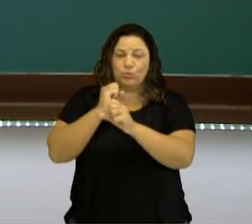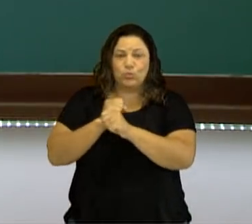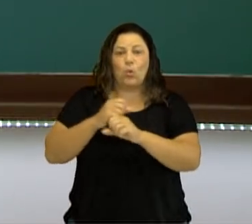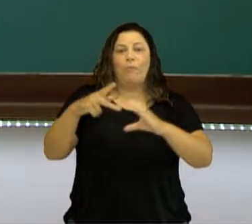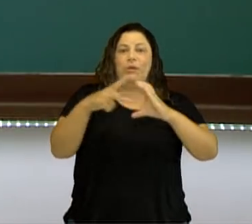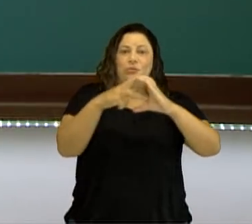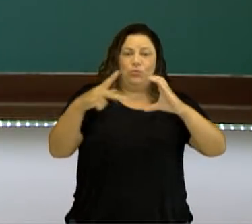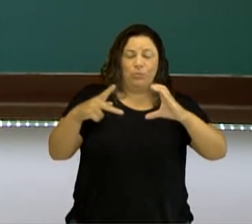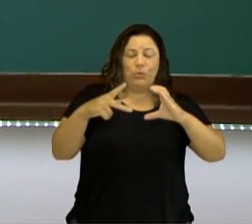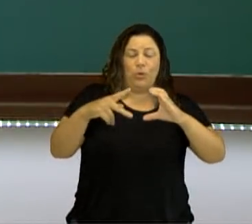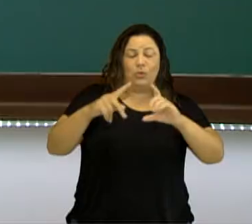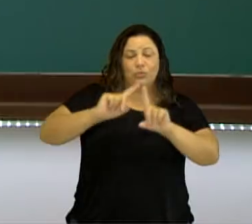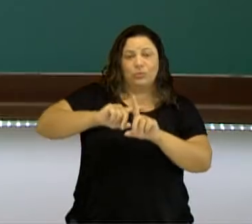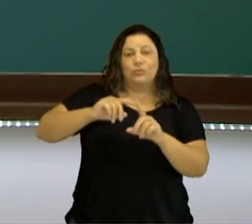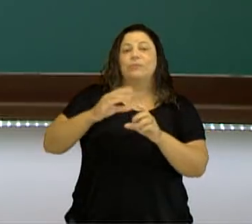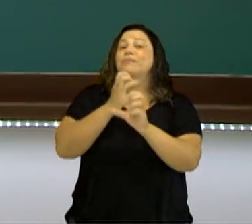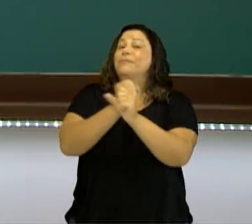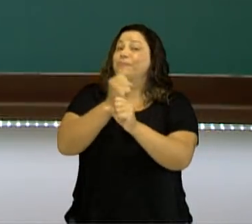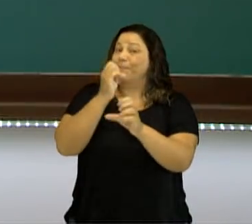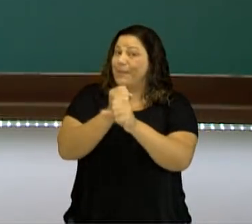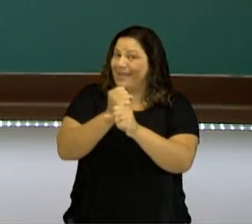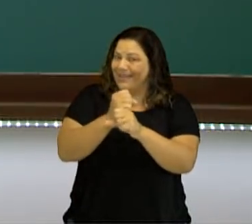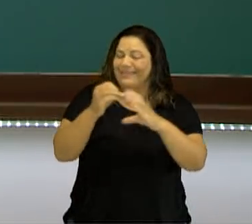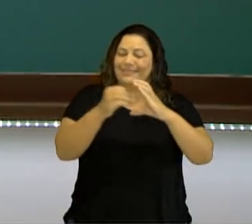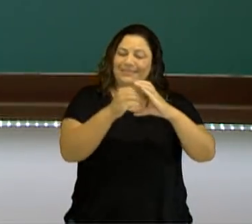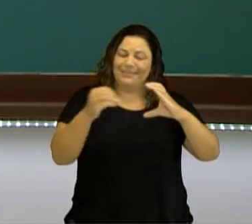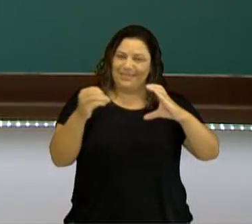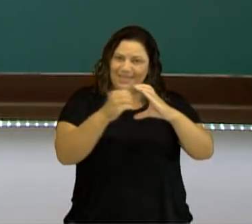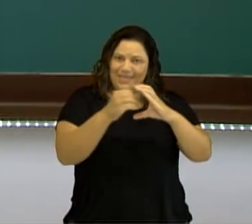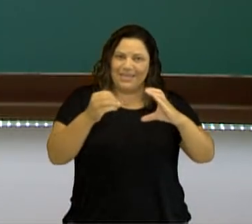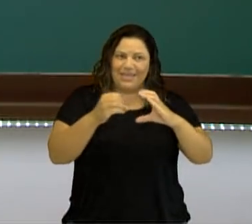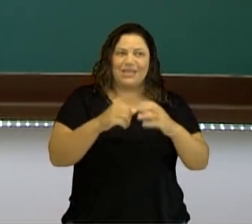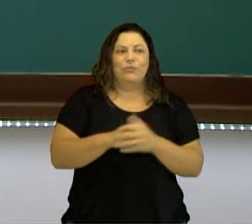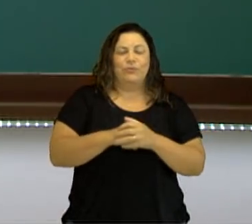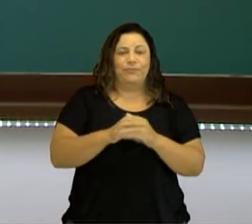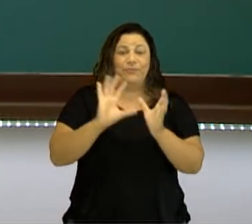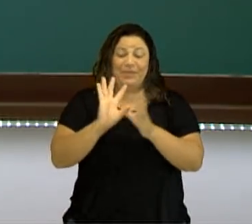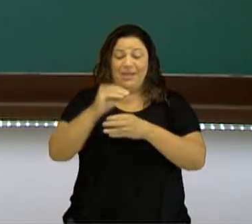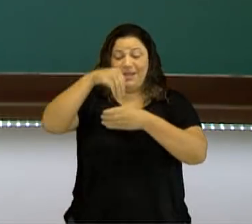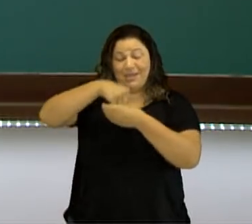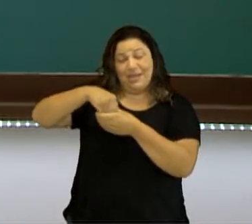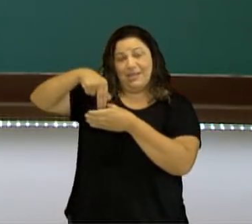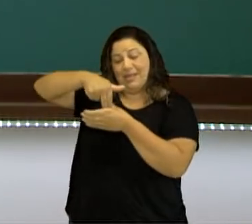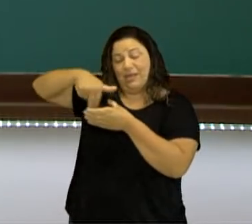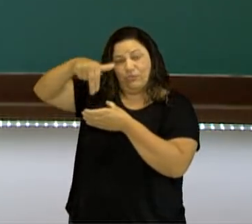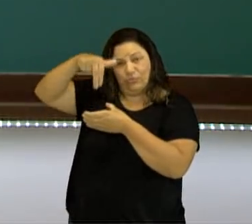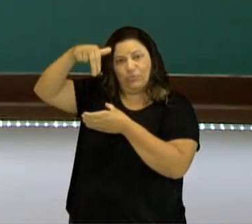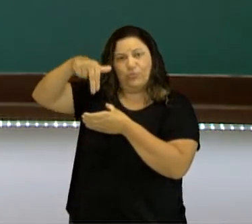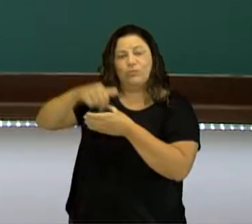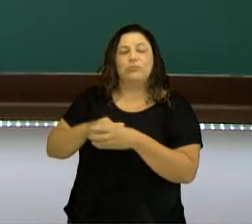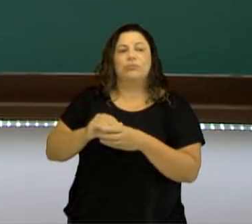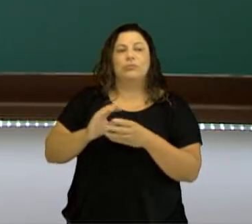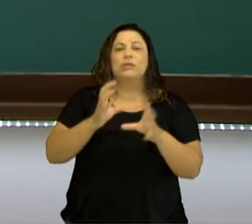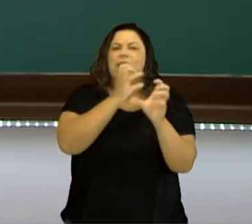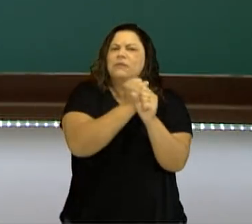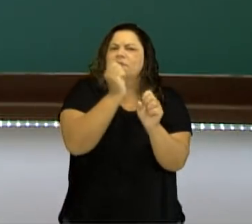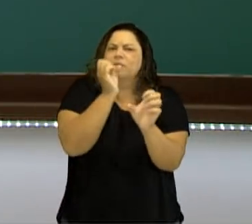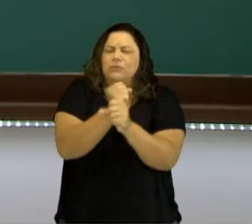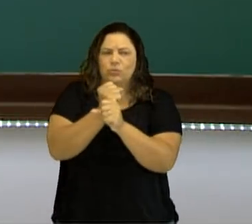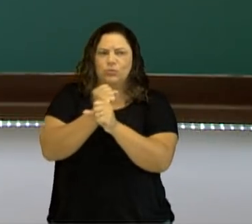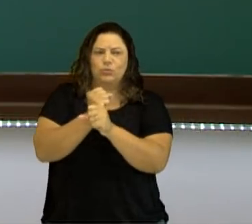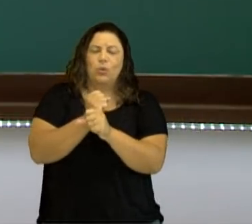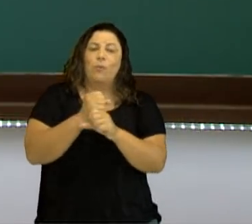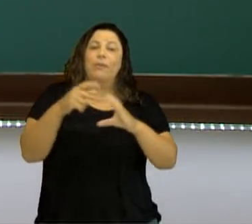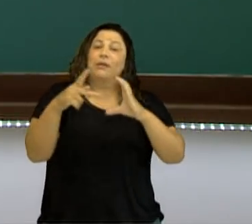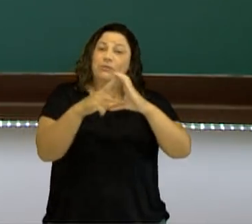prótons mais nêutrons. Prótons mais nêutrons, as cargas que estão dentro do núcleo. Se eu somo os